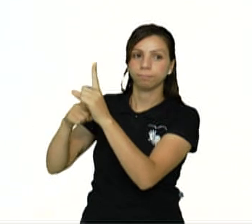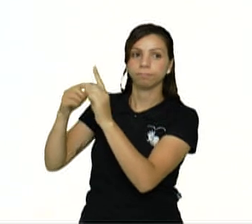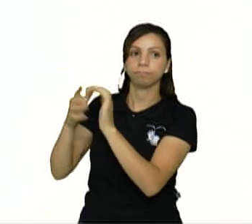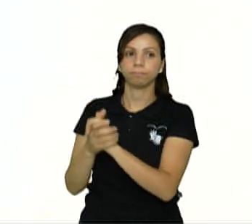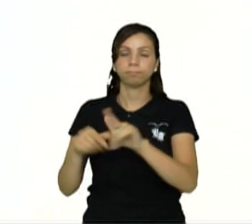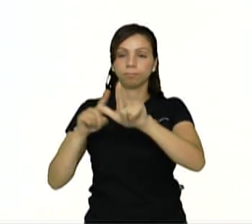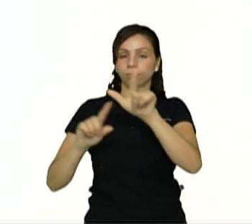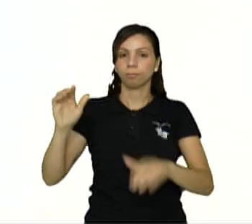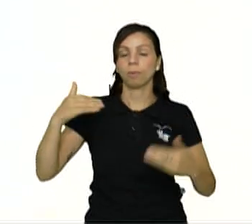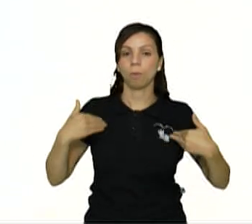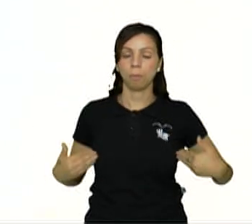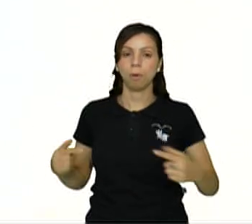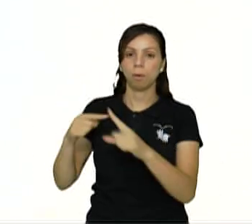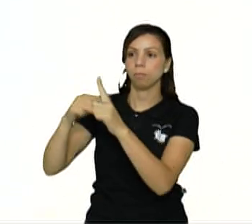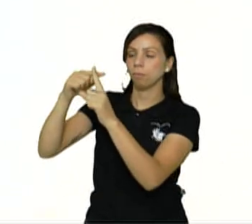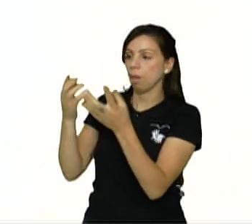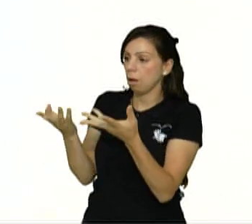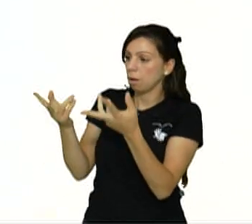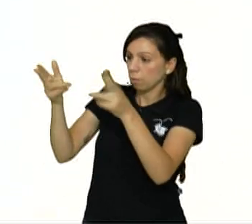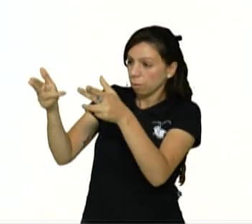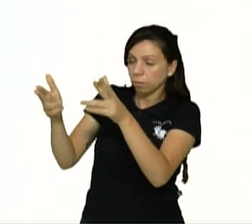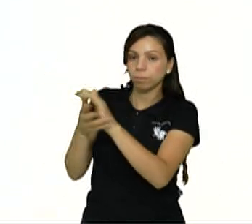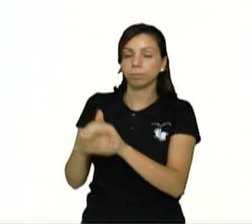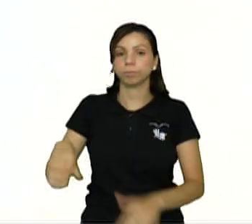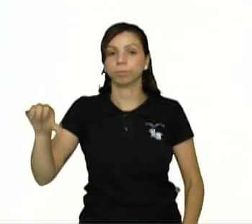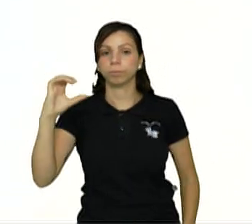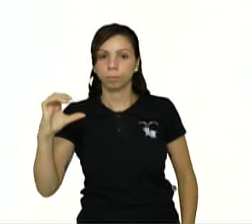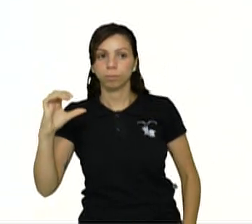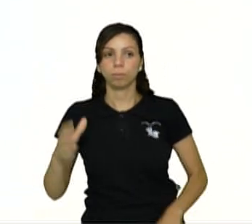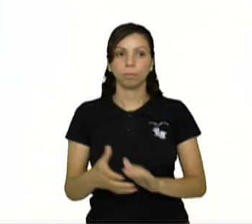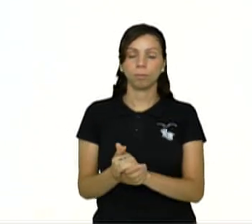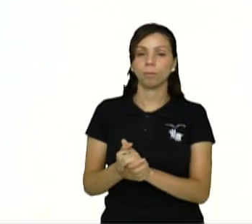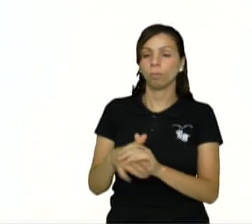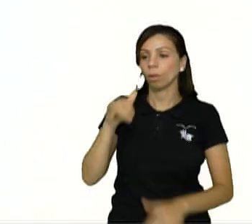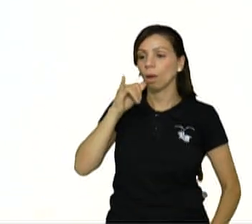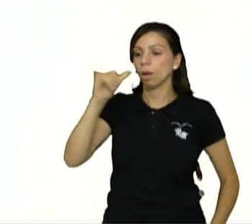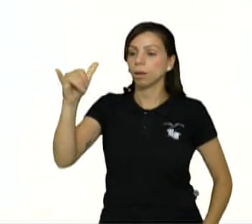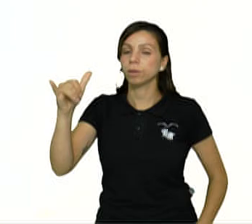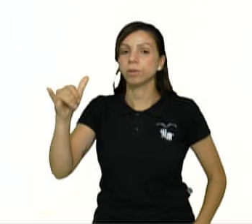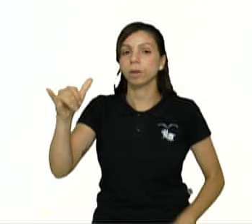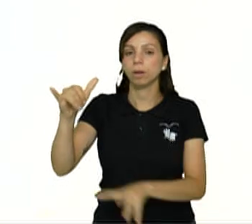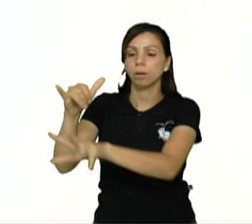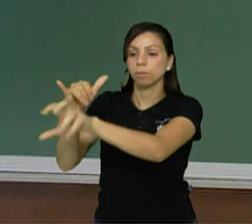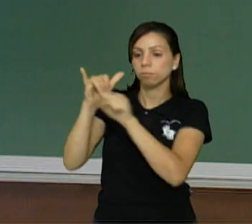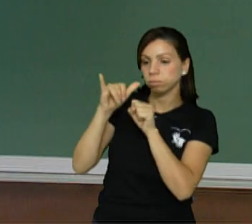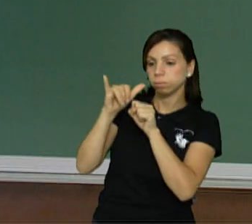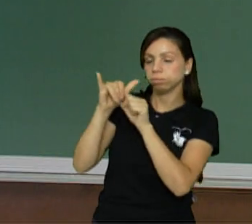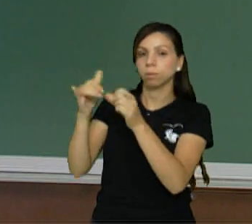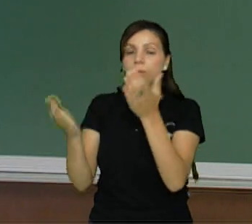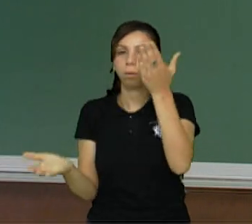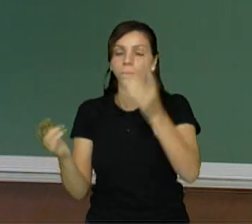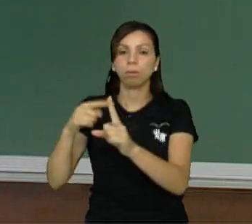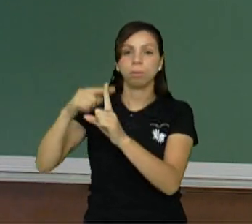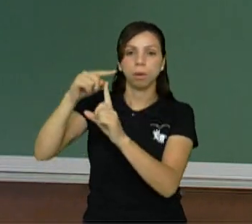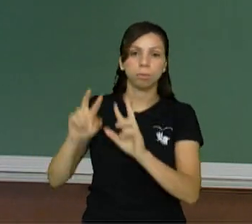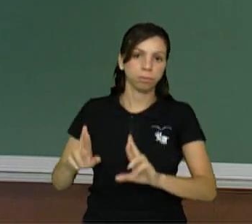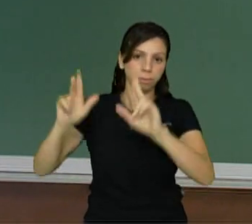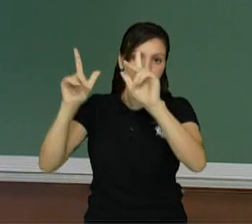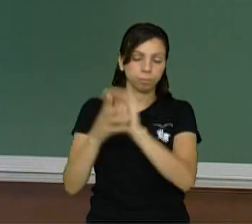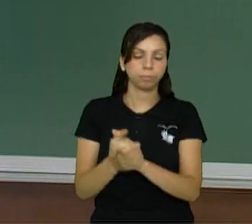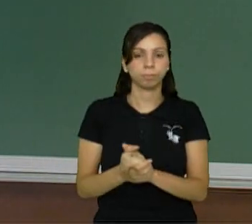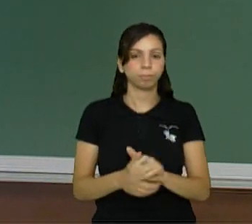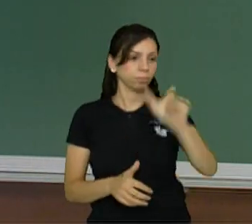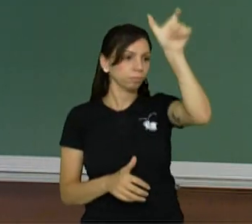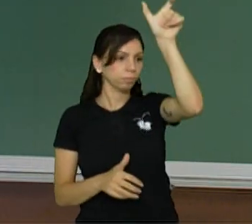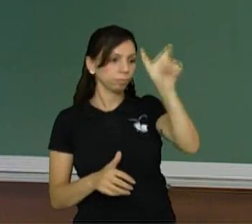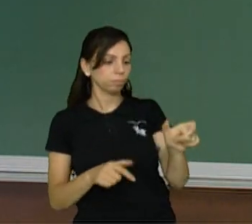B, corpos com temperaturas iguais, letra C, energia transferida entre os corpos com diferentes temperaturas. E na coluna